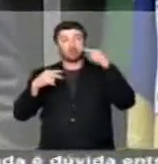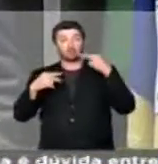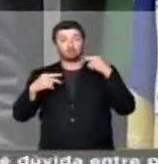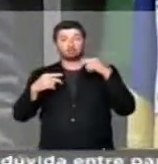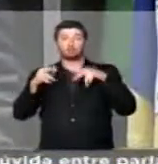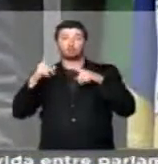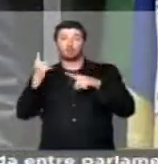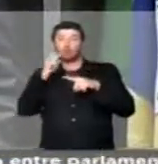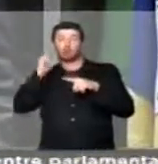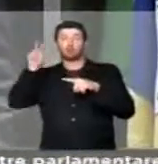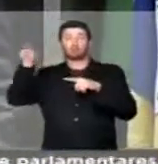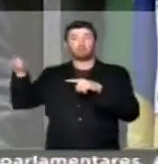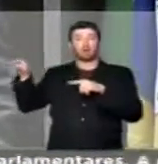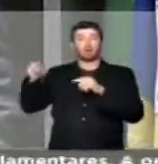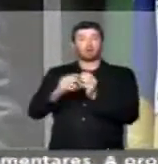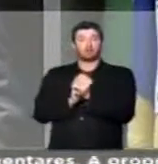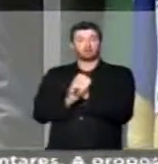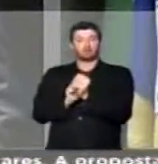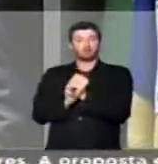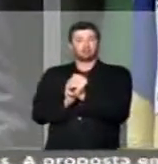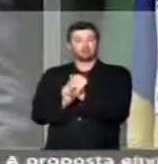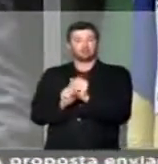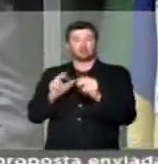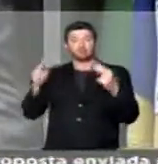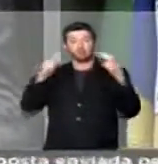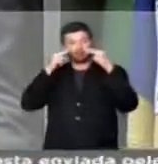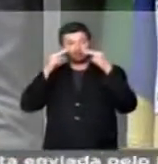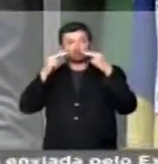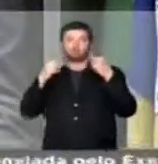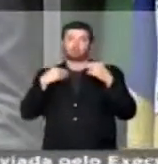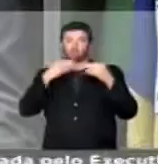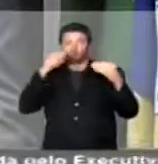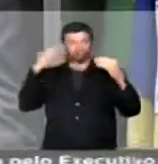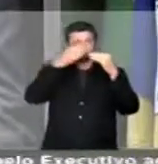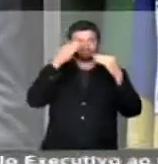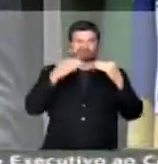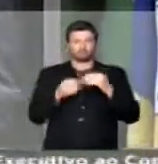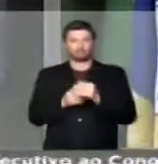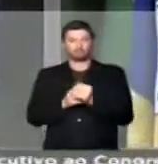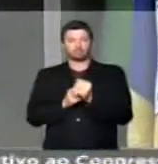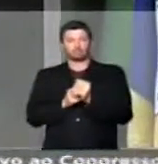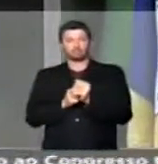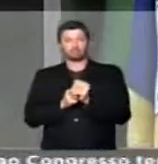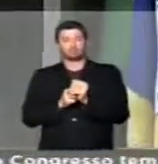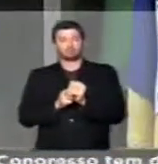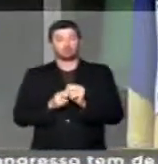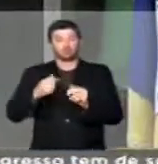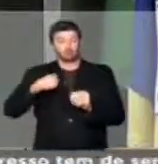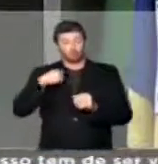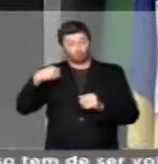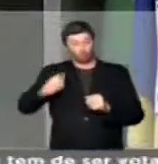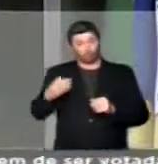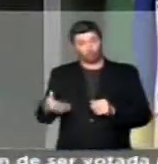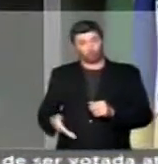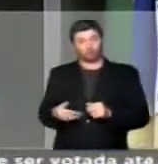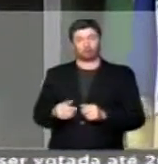de lá se não vai ter que olhar pra mim pra poder falar e direcionado a ele e eu estou aqui falando